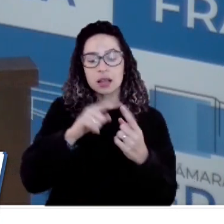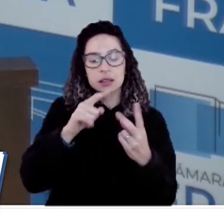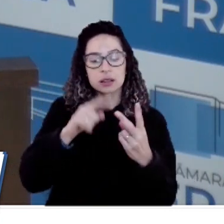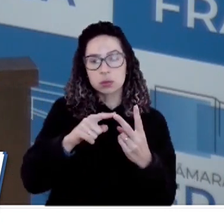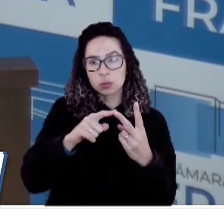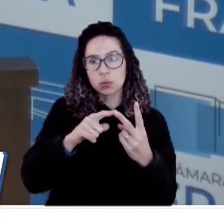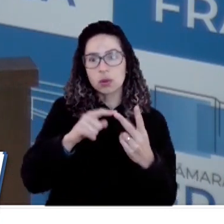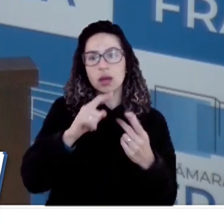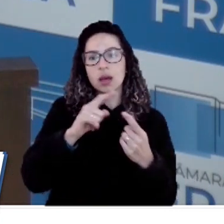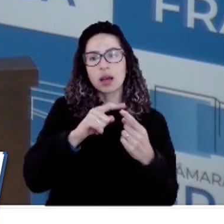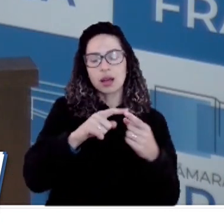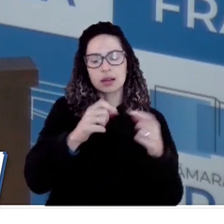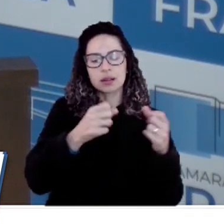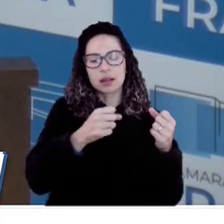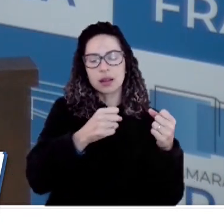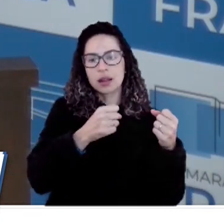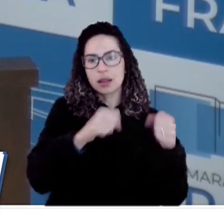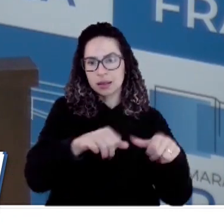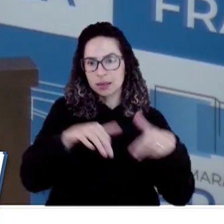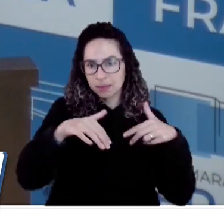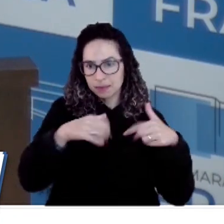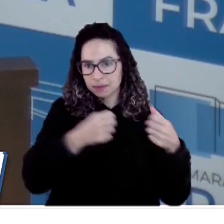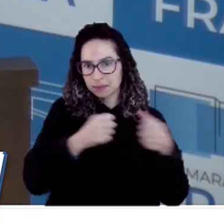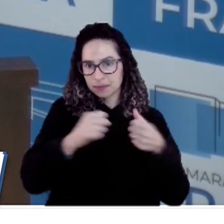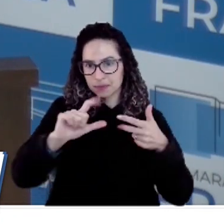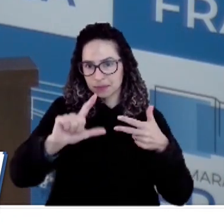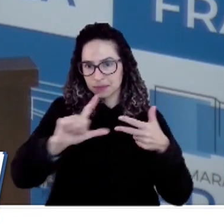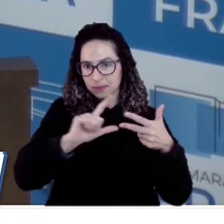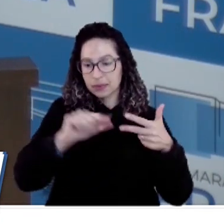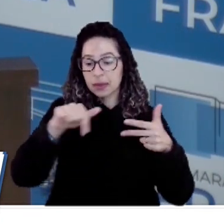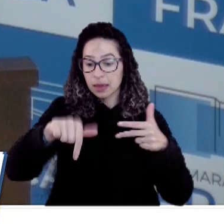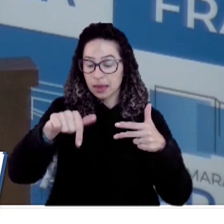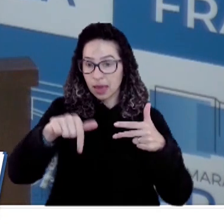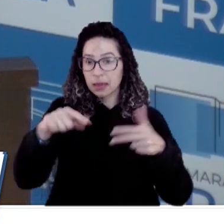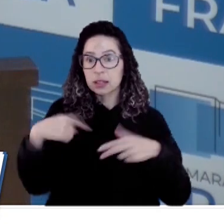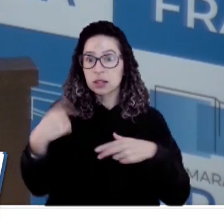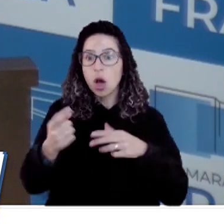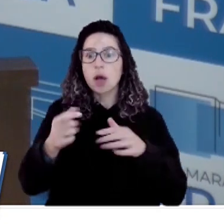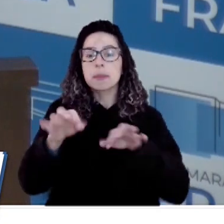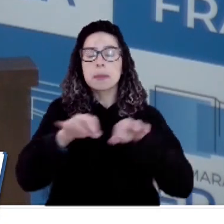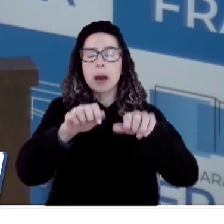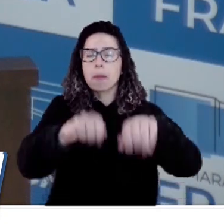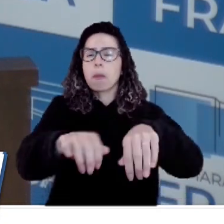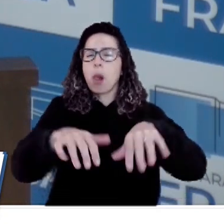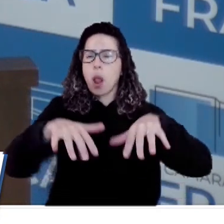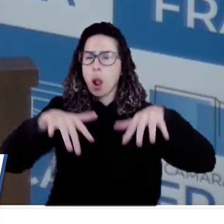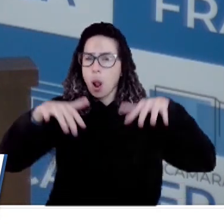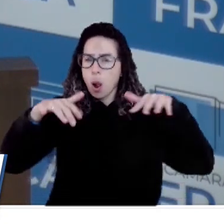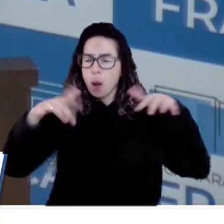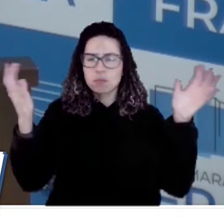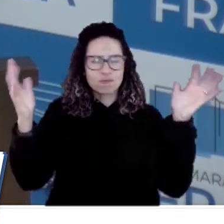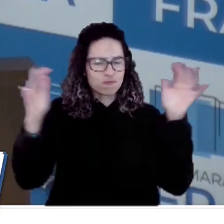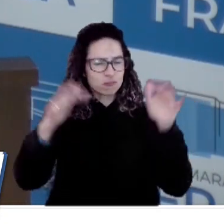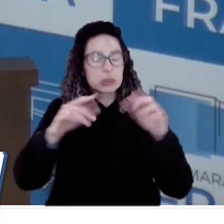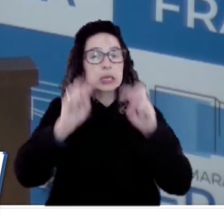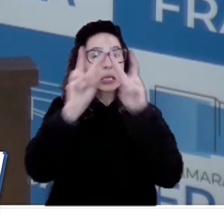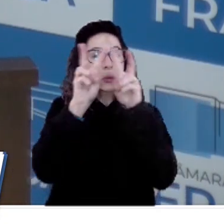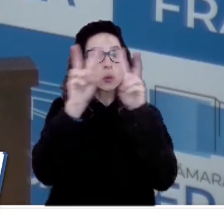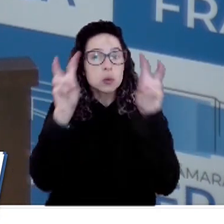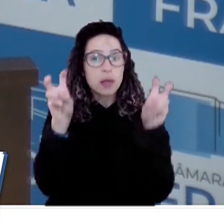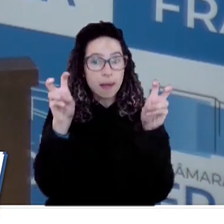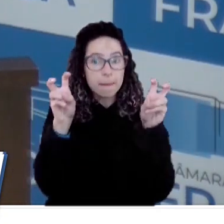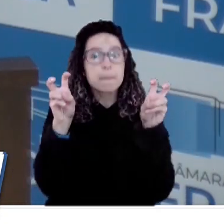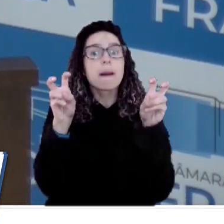Assembleia Legislativa e a nossa, aqui nesse plenário, fazer uma grande audiência pública e colocar o tema